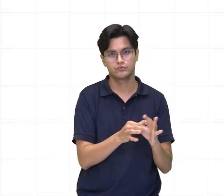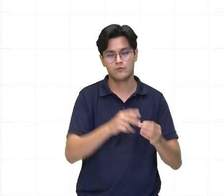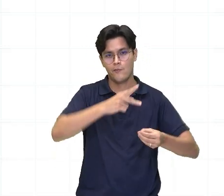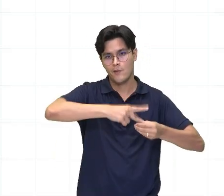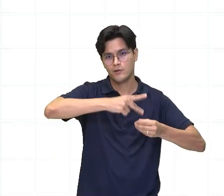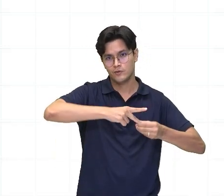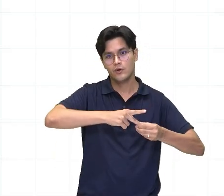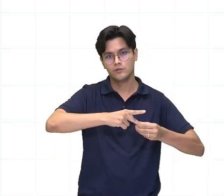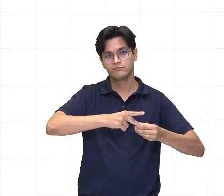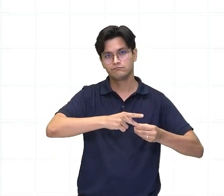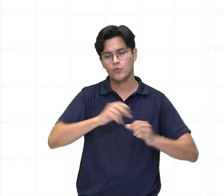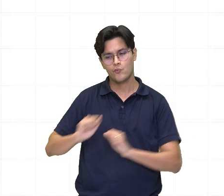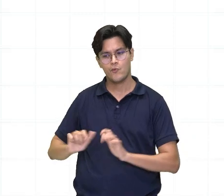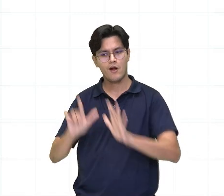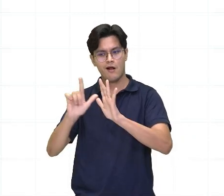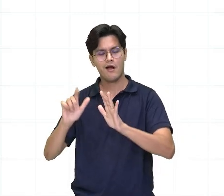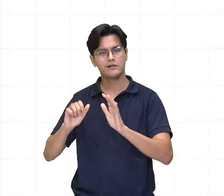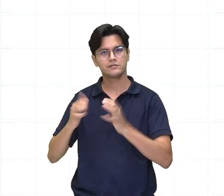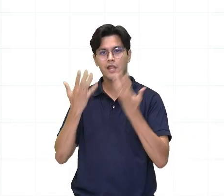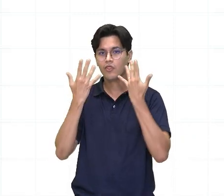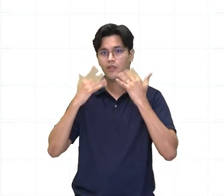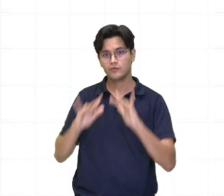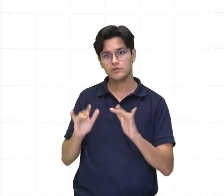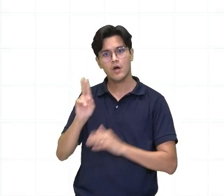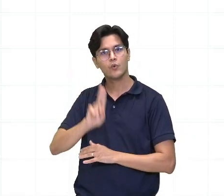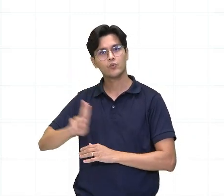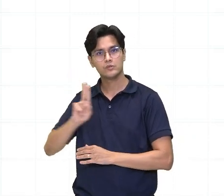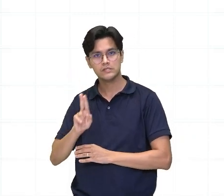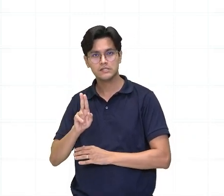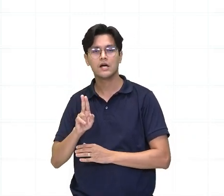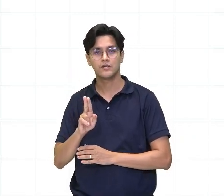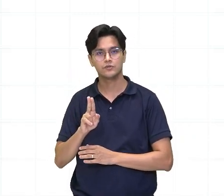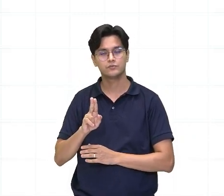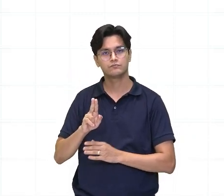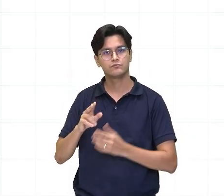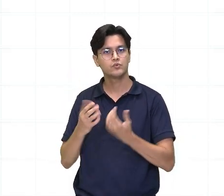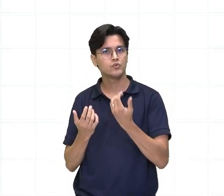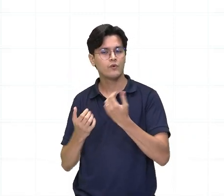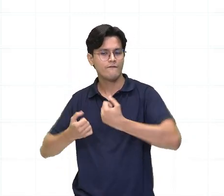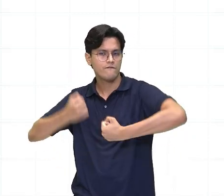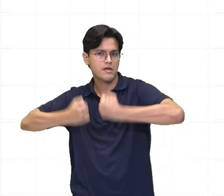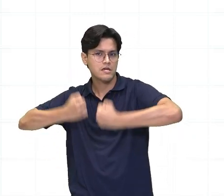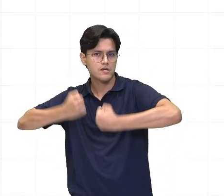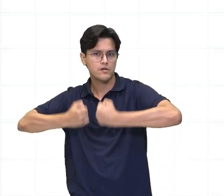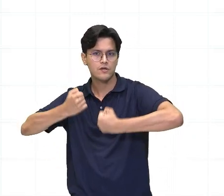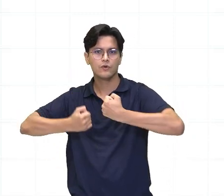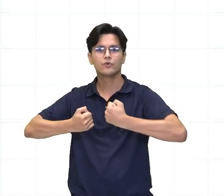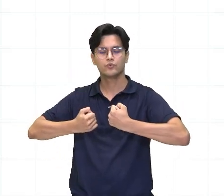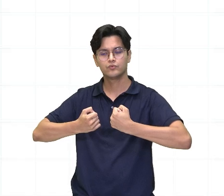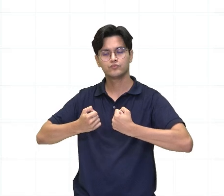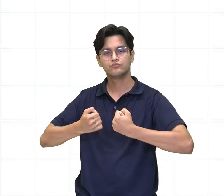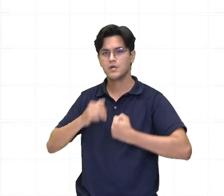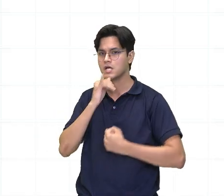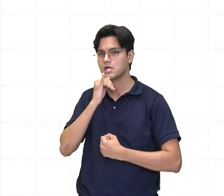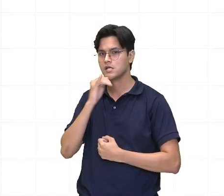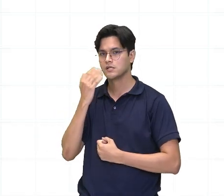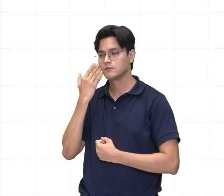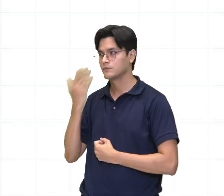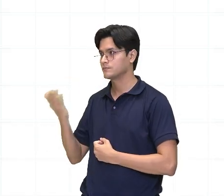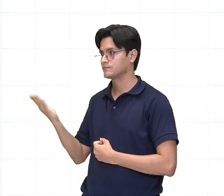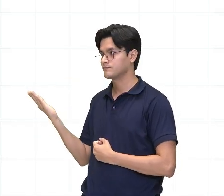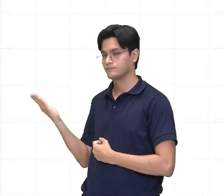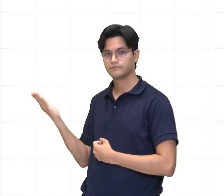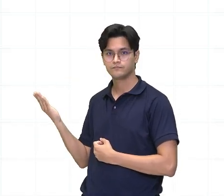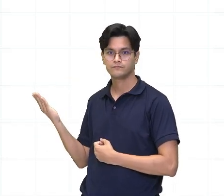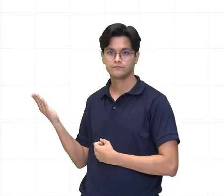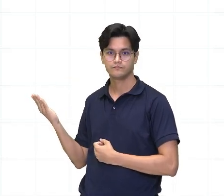foto, né, que é um carro com gás natural, que vai ali ter uma menor emissão de gases